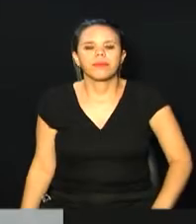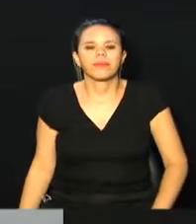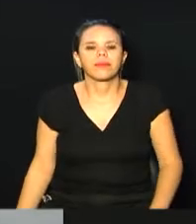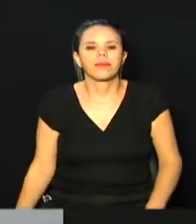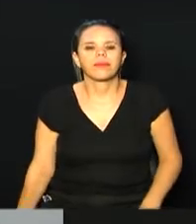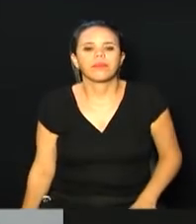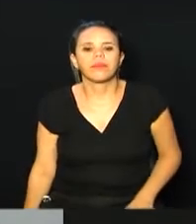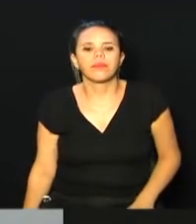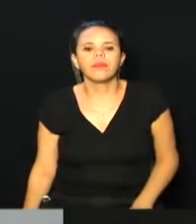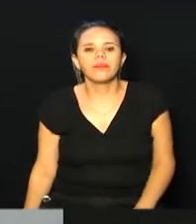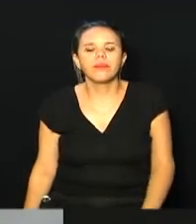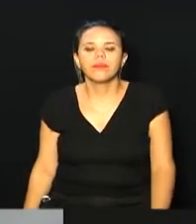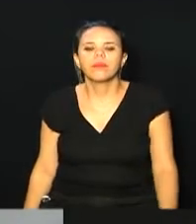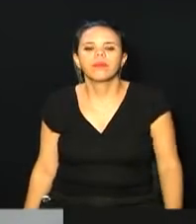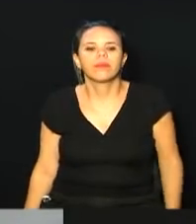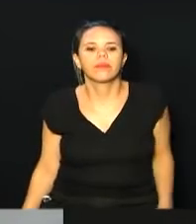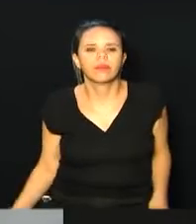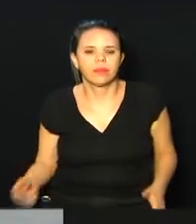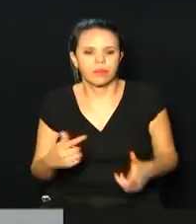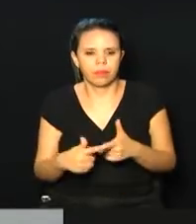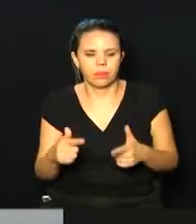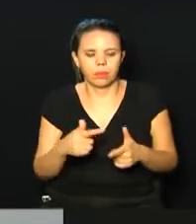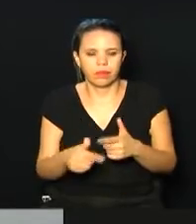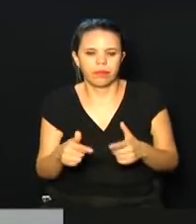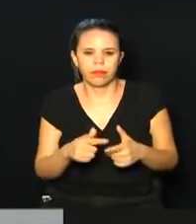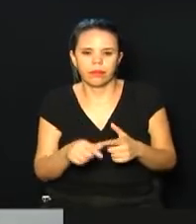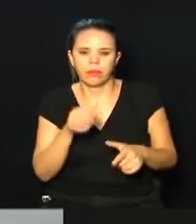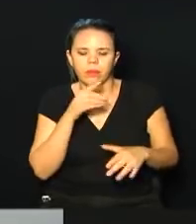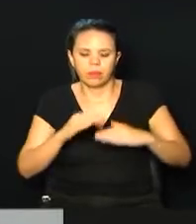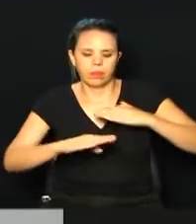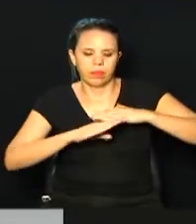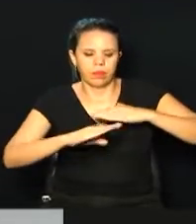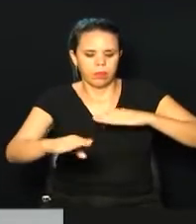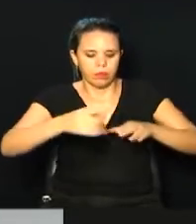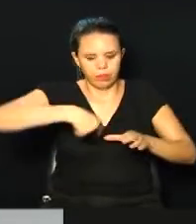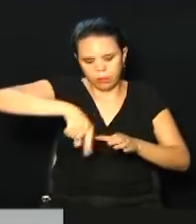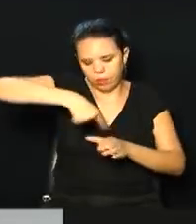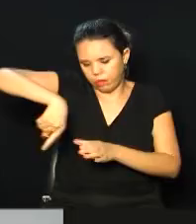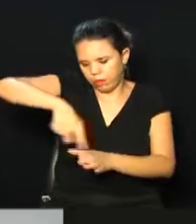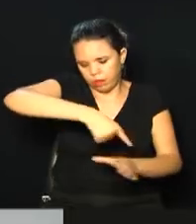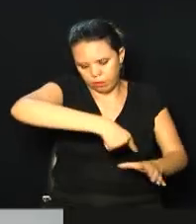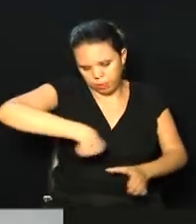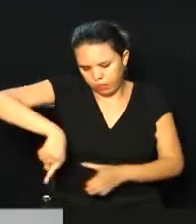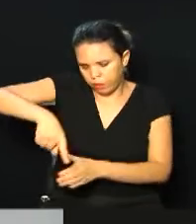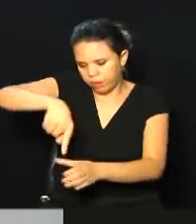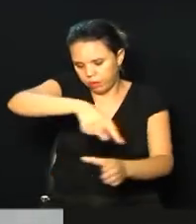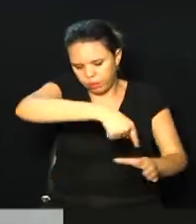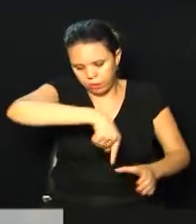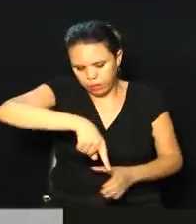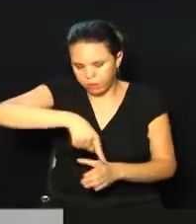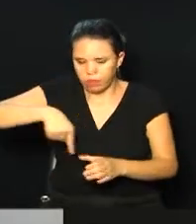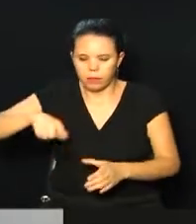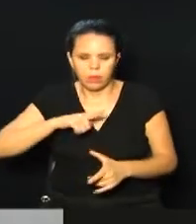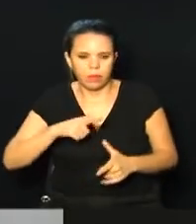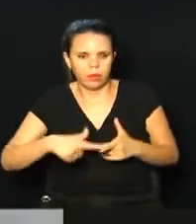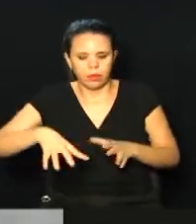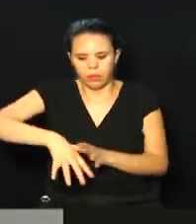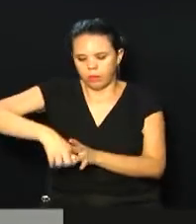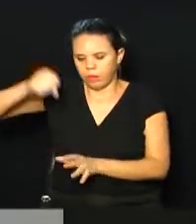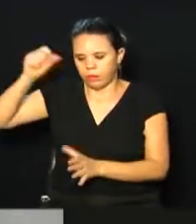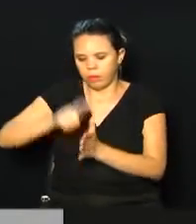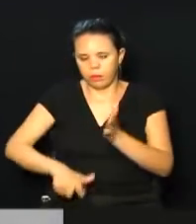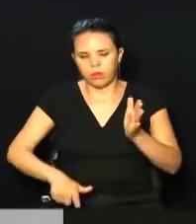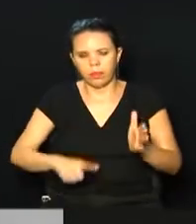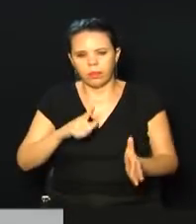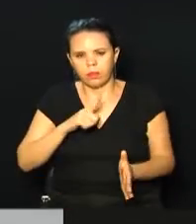As questões de microdrenagem, como bocas de lobo, nós temos,